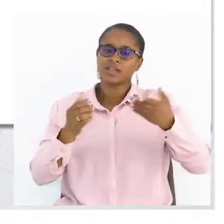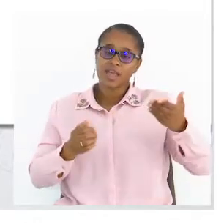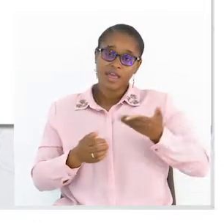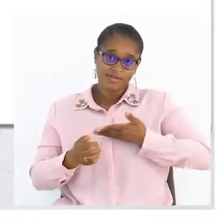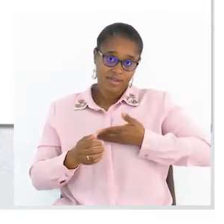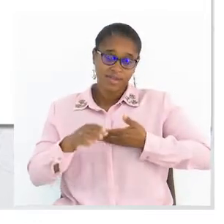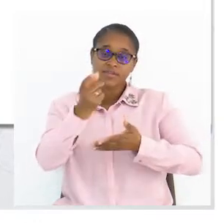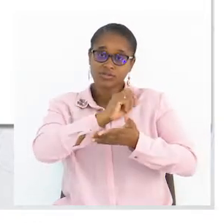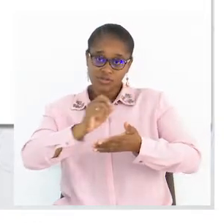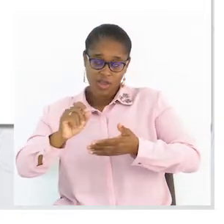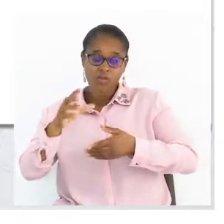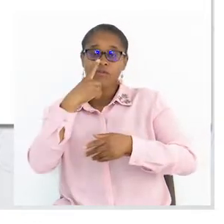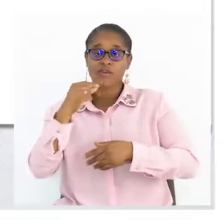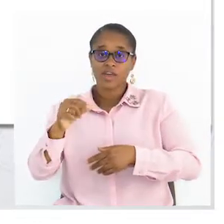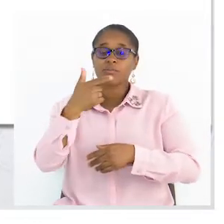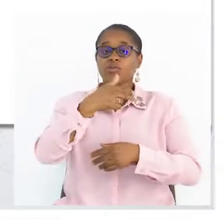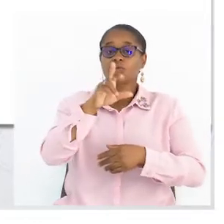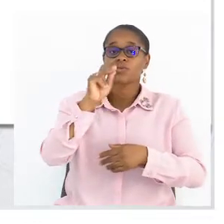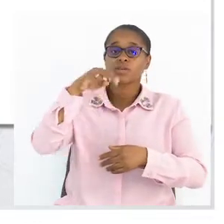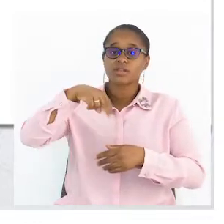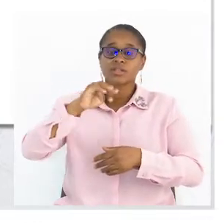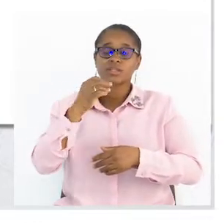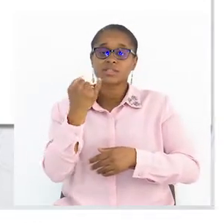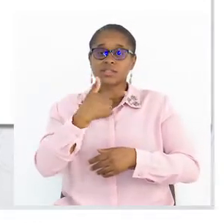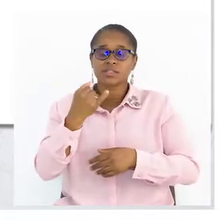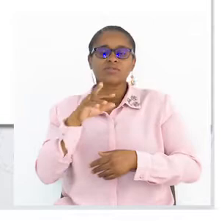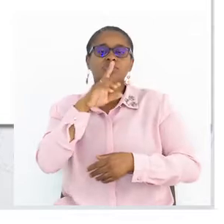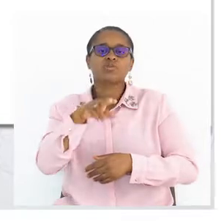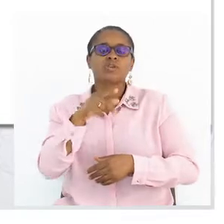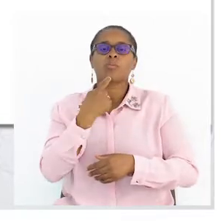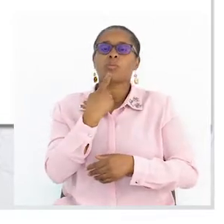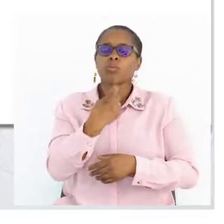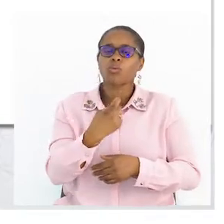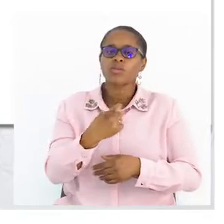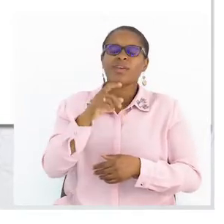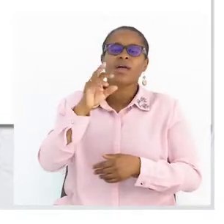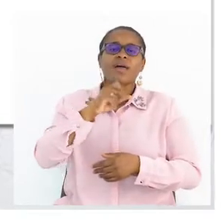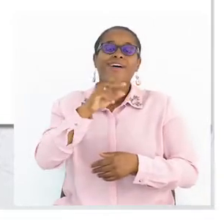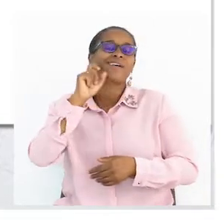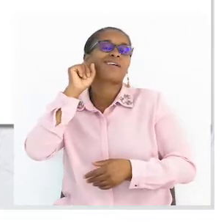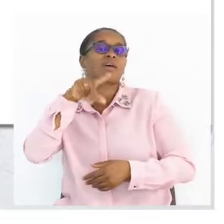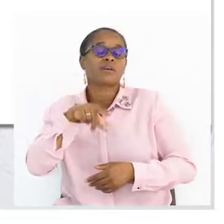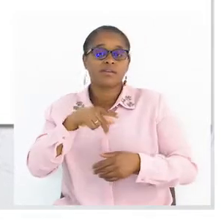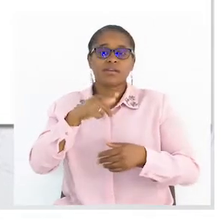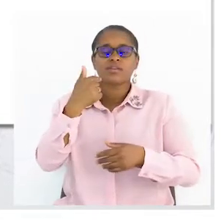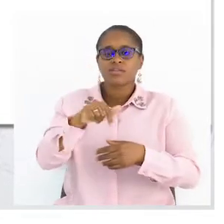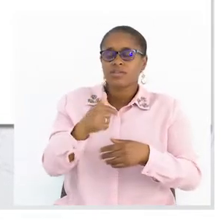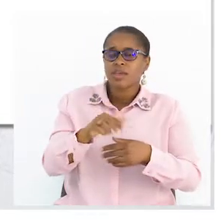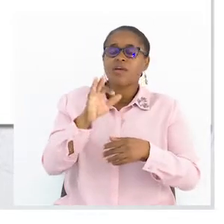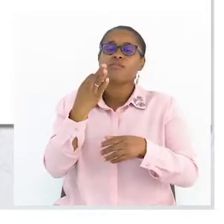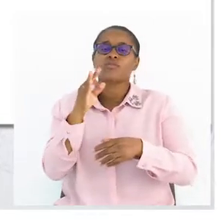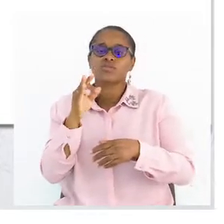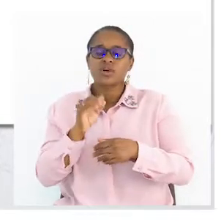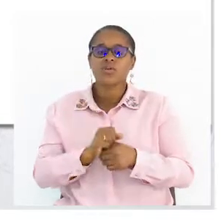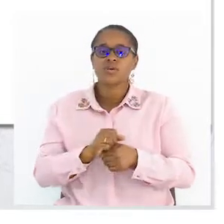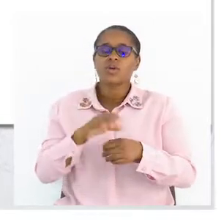um verbo transitivo, responde à pergunta a quem exerce a função de complemento indireto,